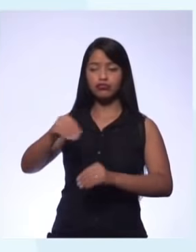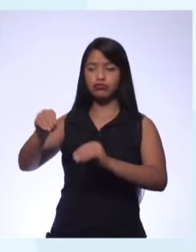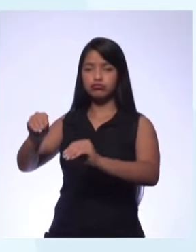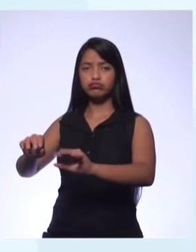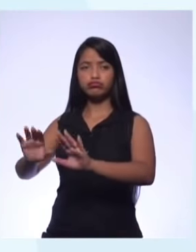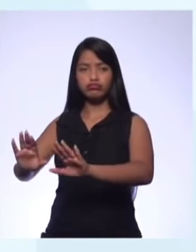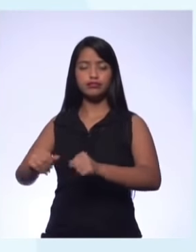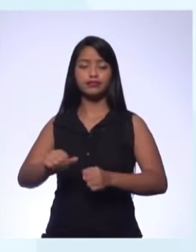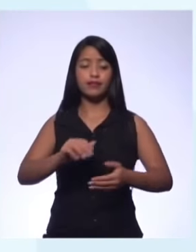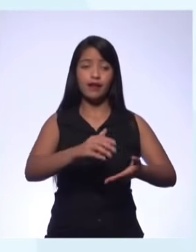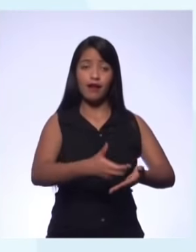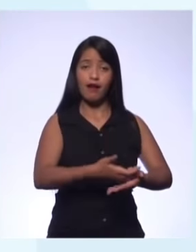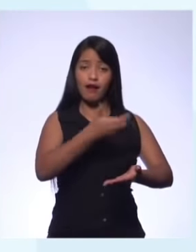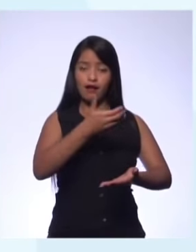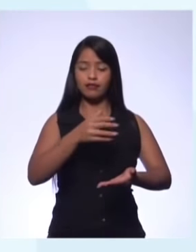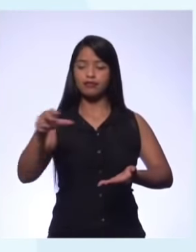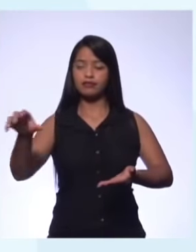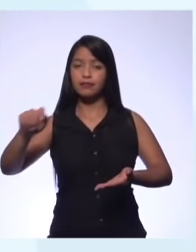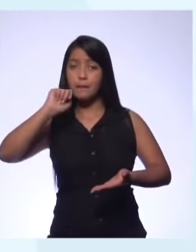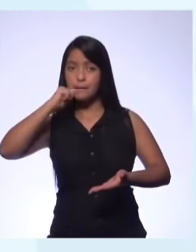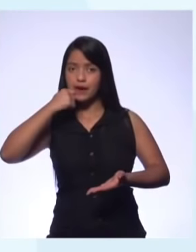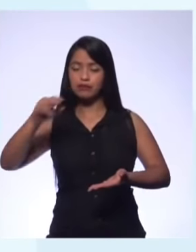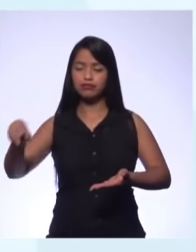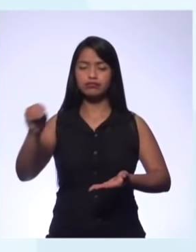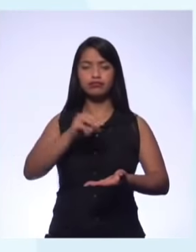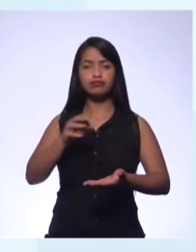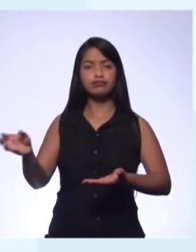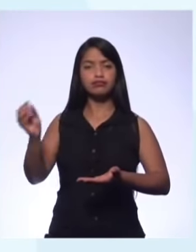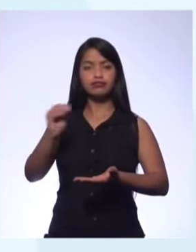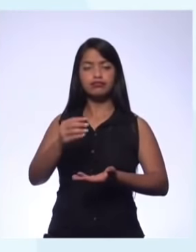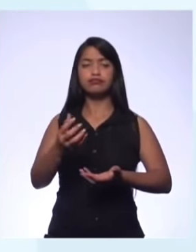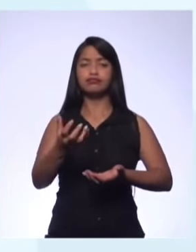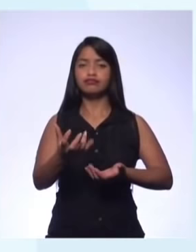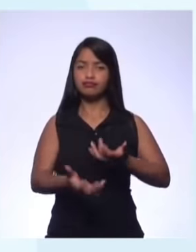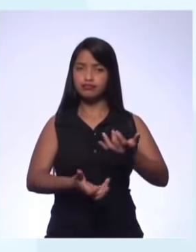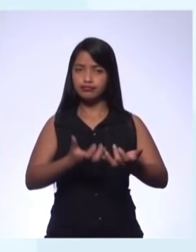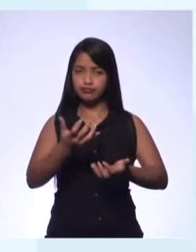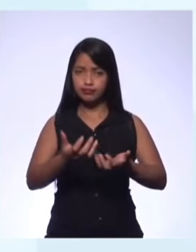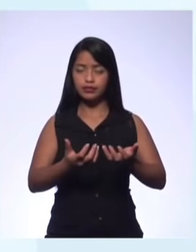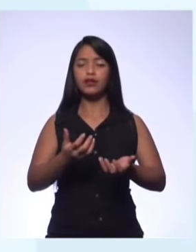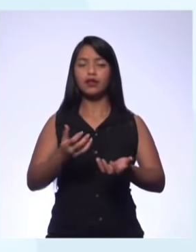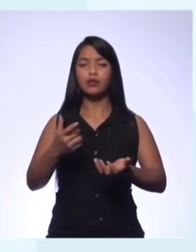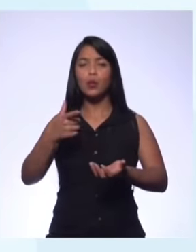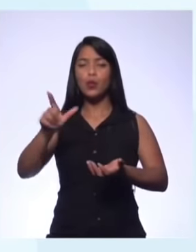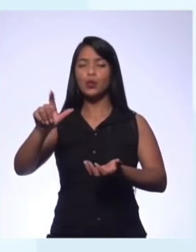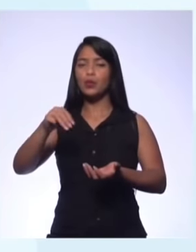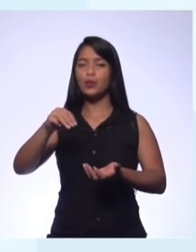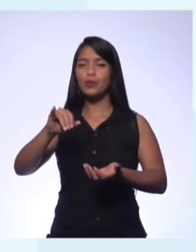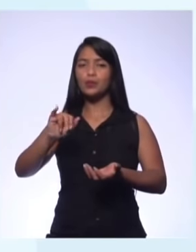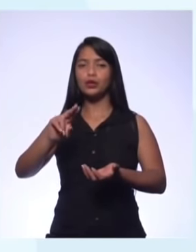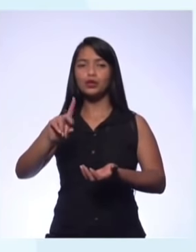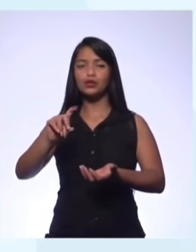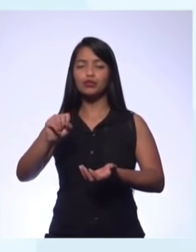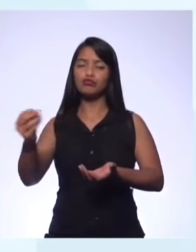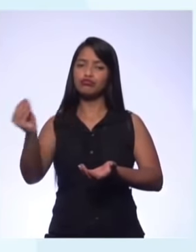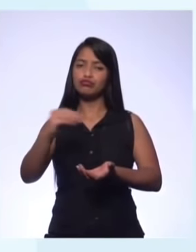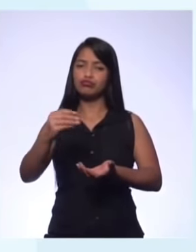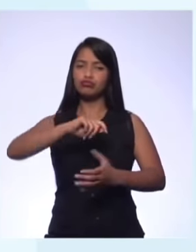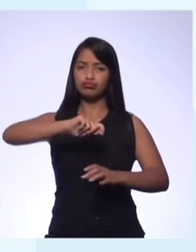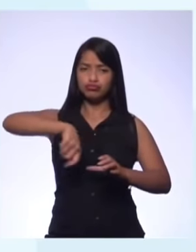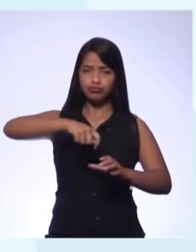caldo. E antes que fervesse, explicou que era para acrescentar os miúdos. Maria perguntou à vizinha se seria só